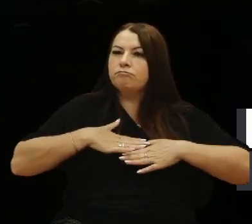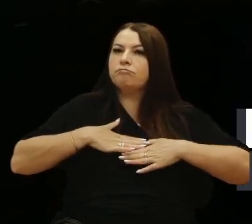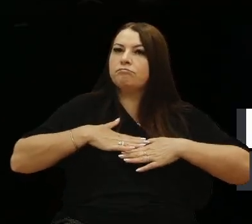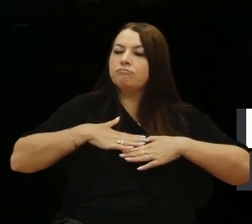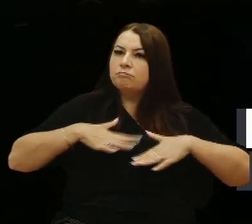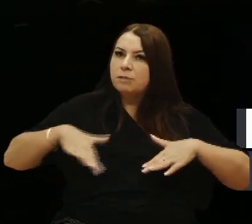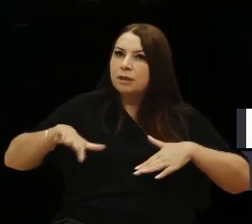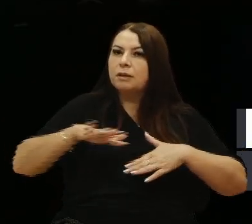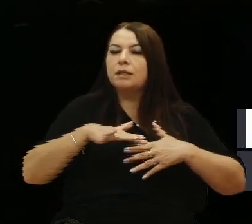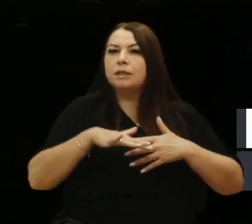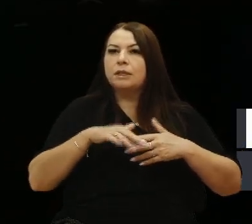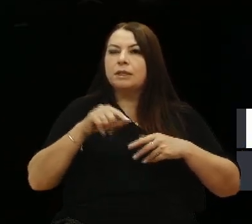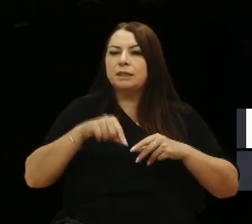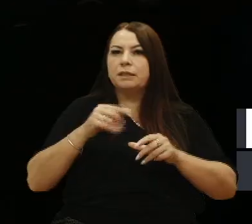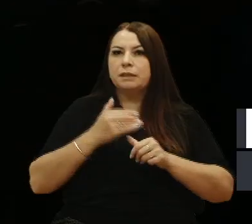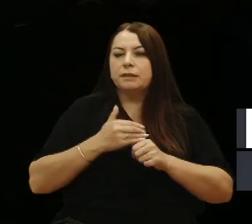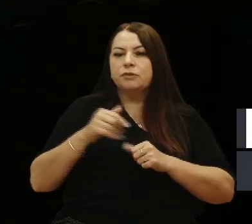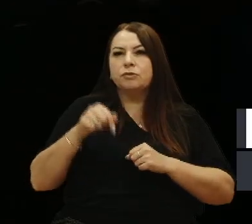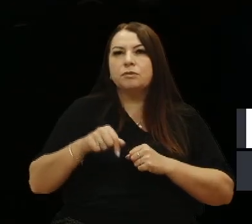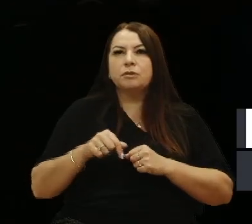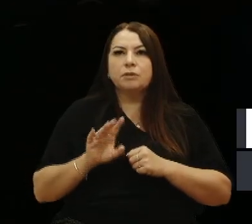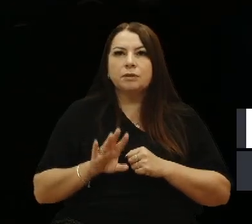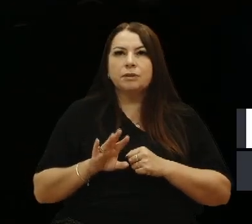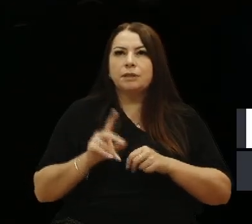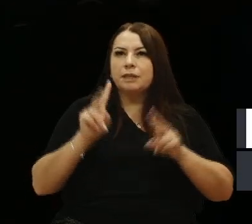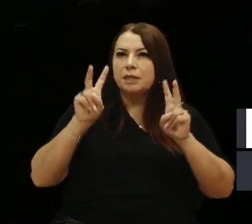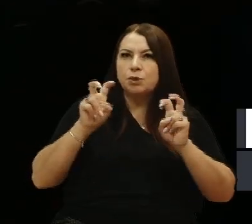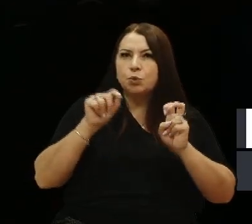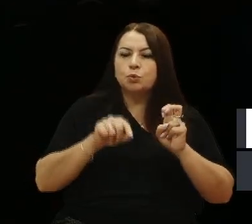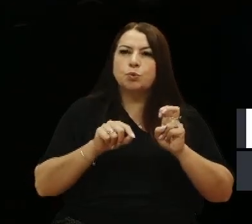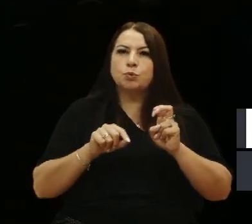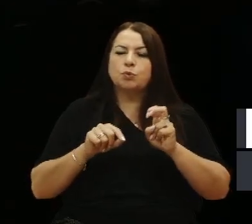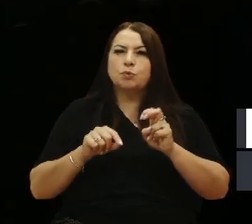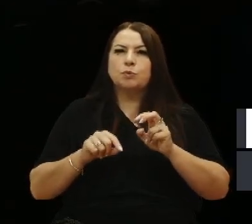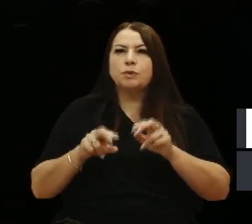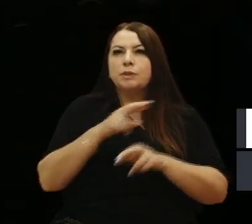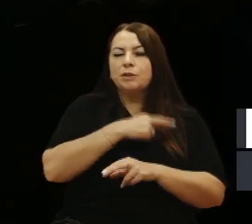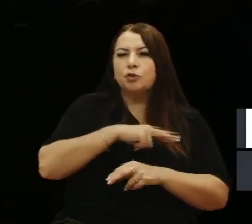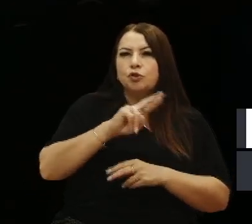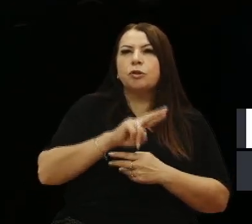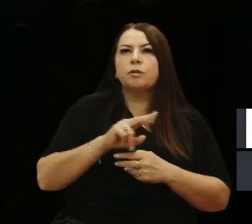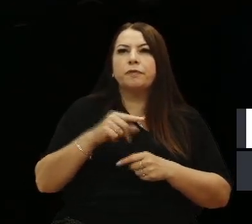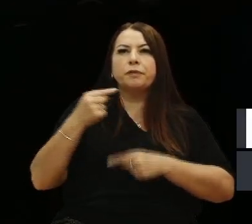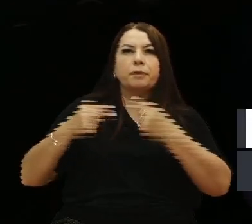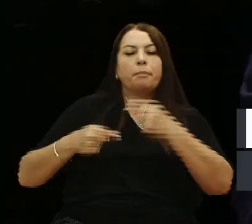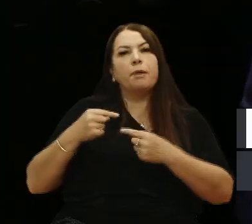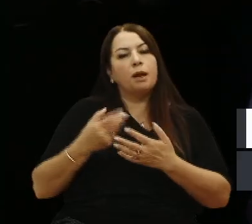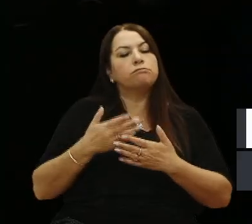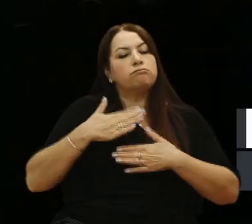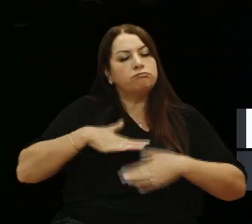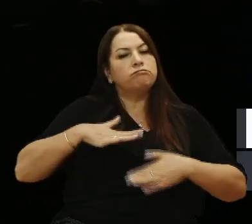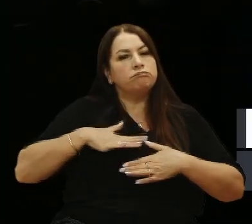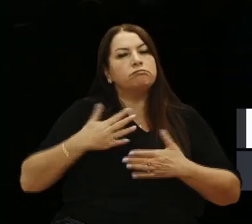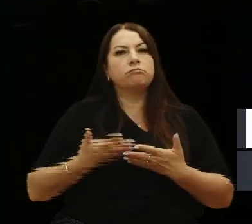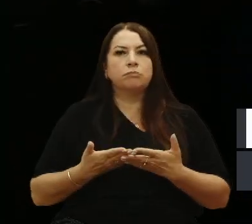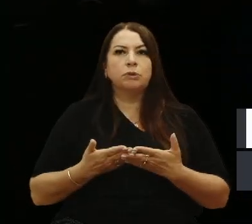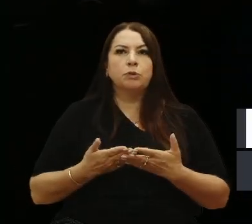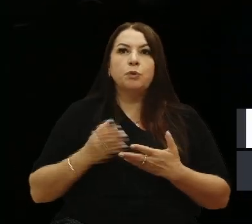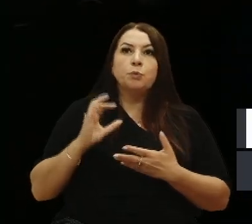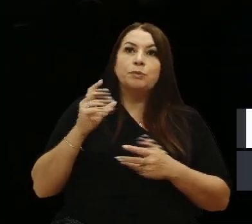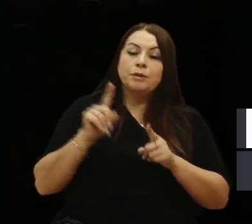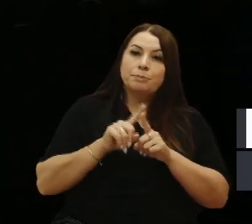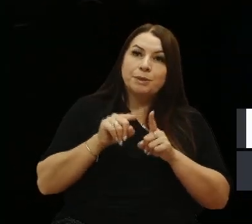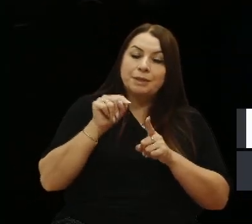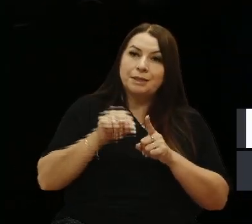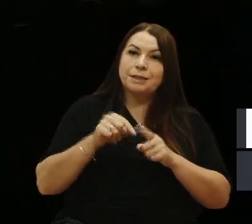Não nessa legislatura, acredito que nesse assunto, né, da questão das religiões, foram debates relativamente tranquilos. Ocorre